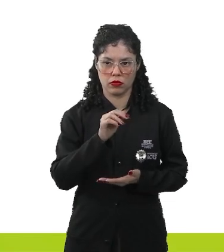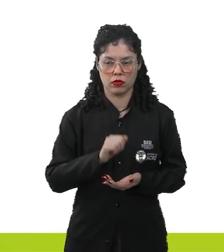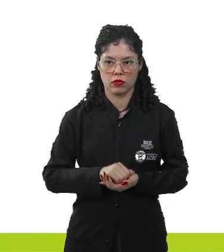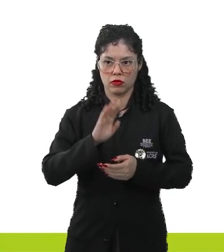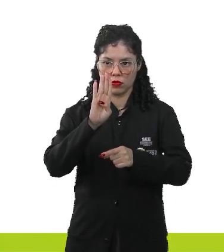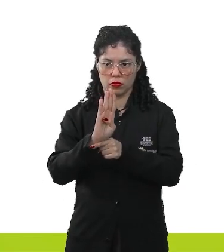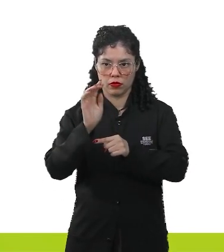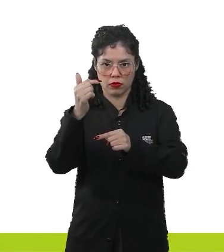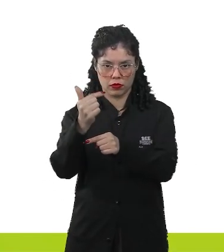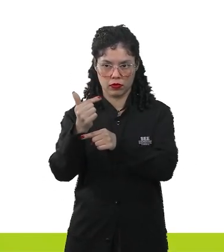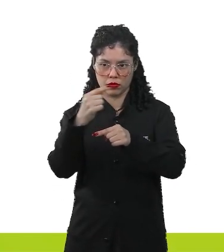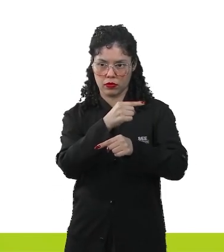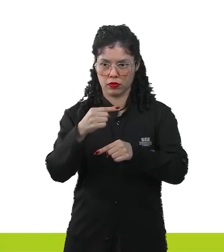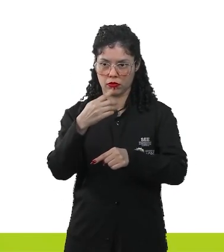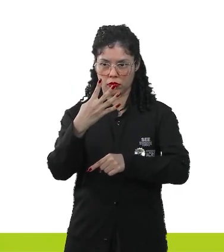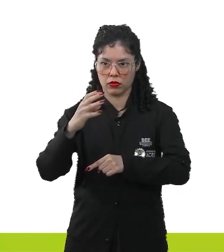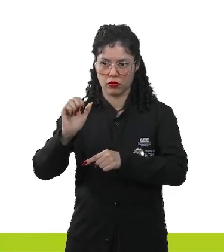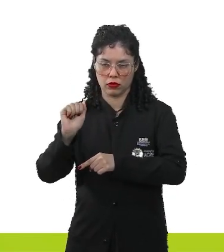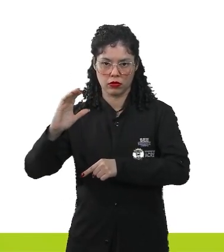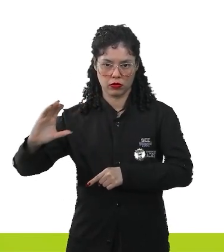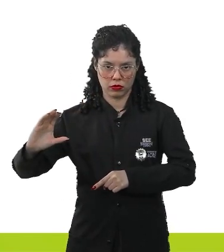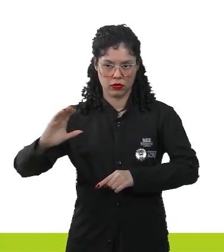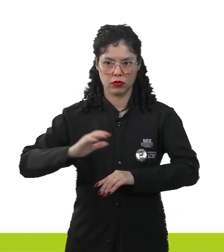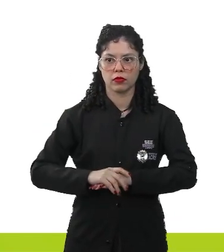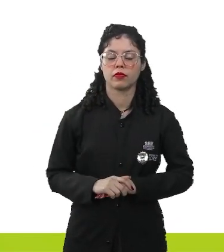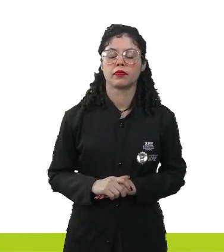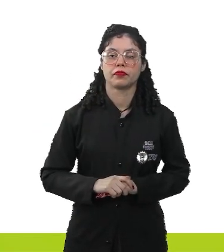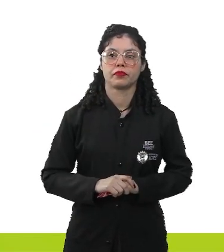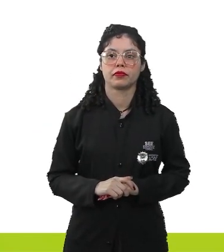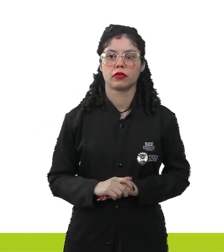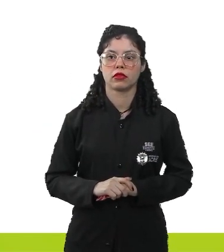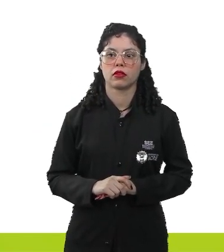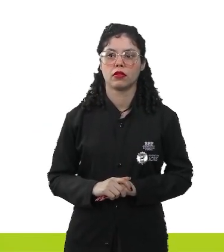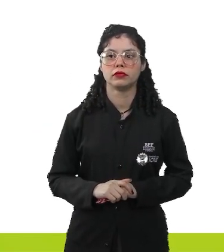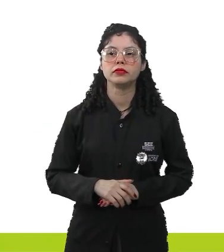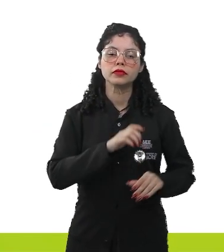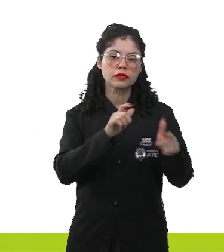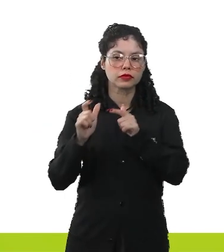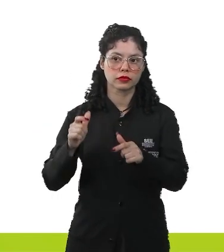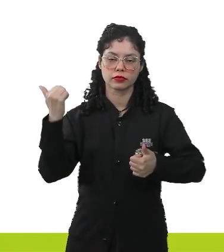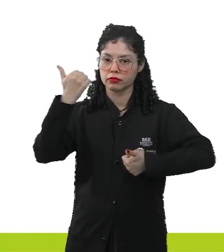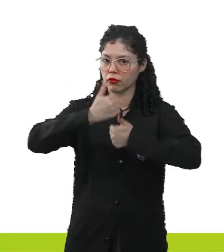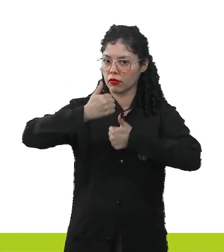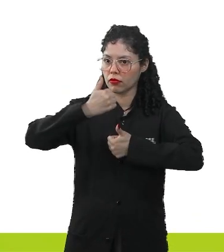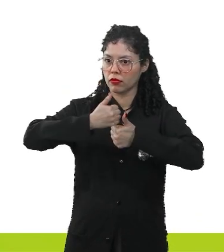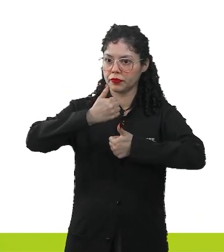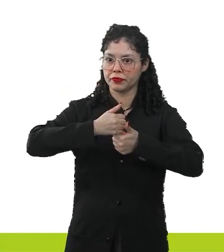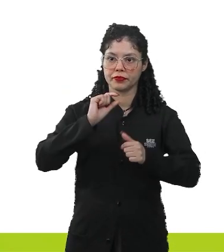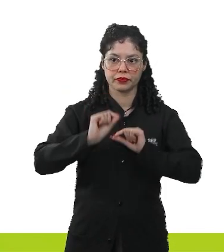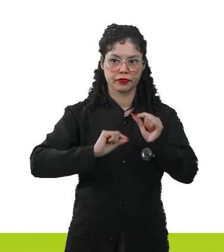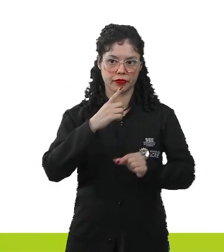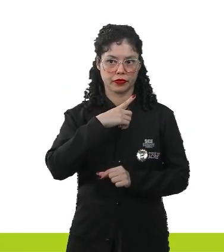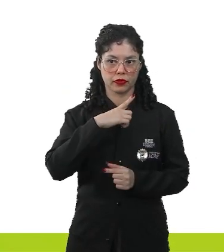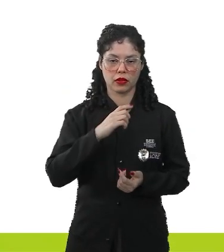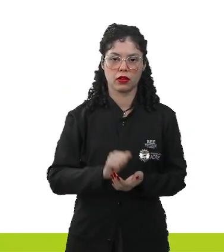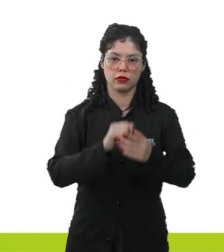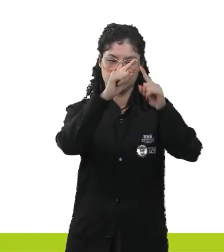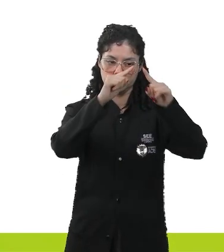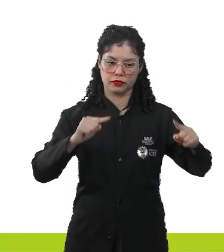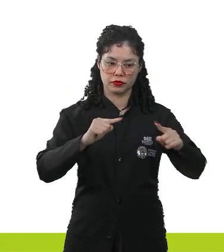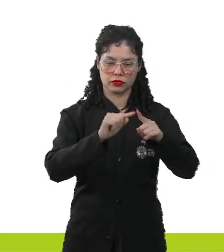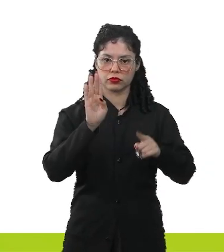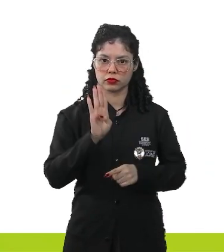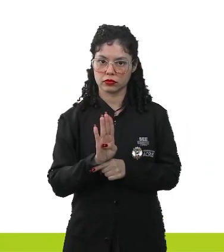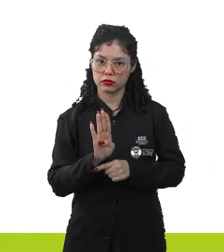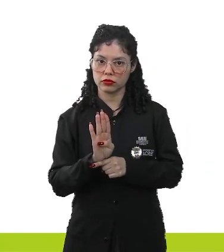ao quadrado menos 4 vezes a vezes c, onde substituindo nós temos, quem é o